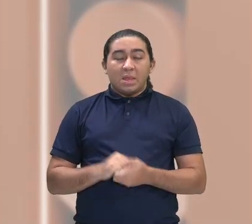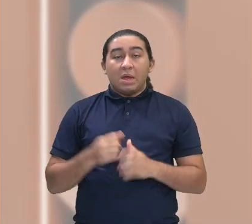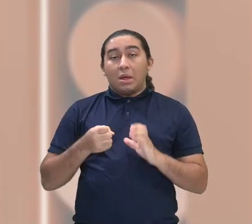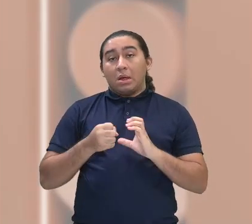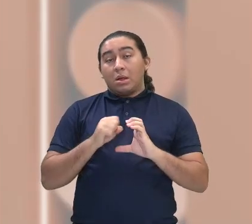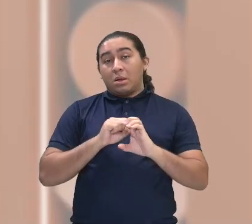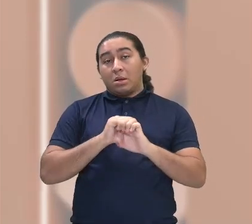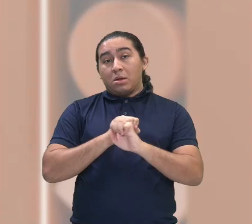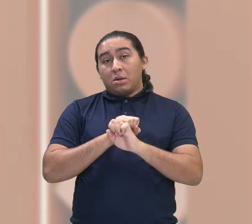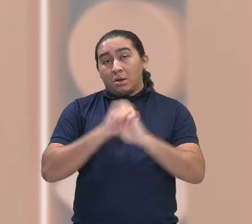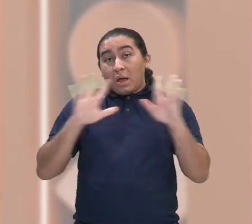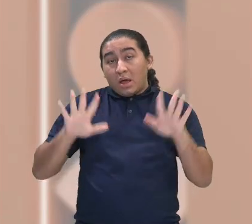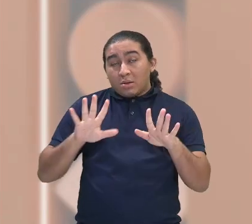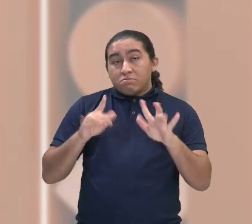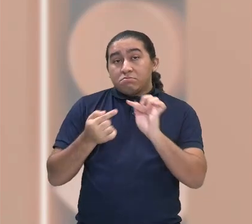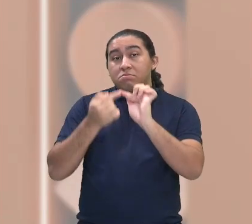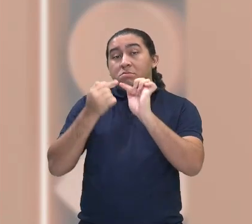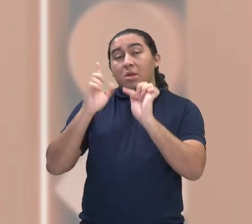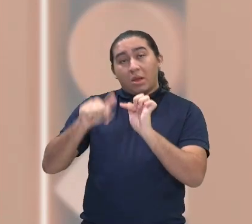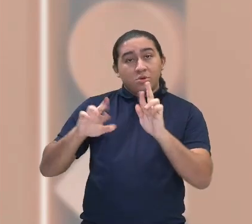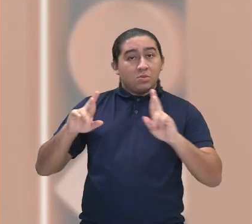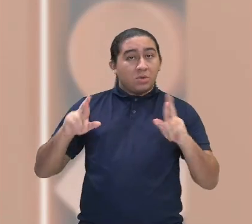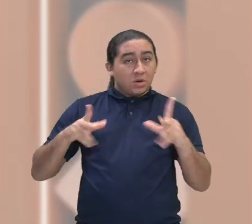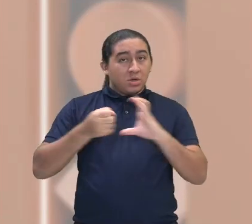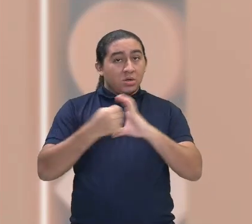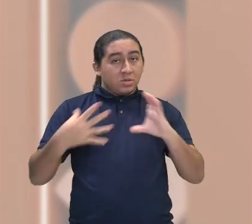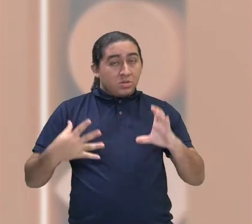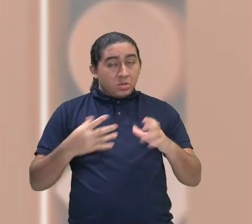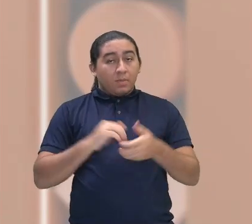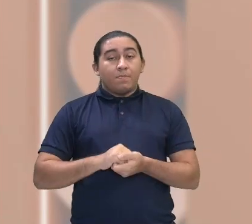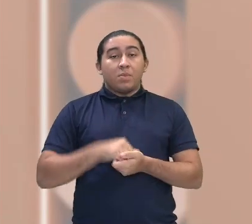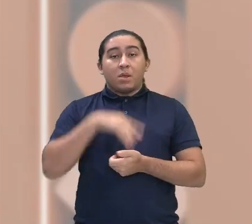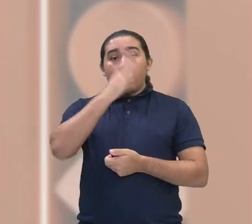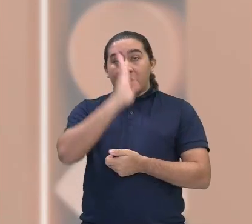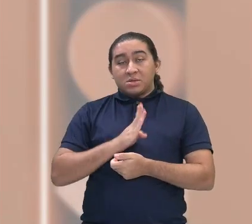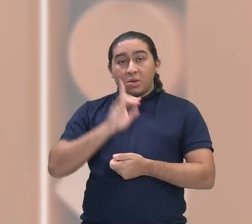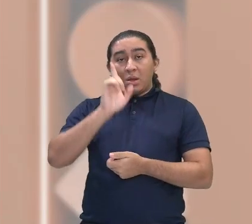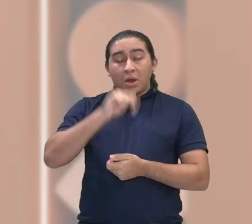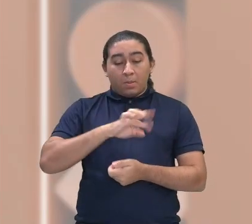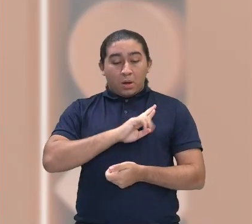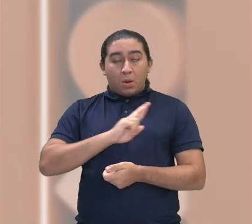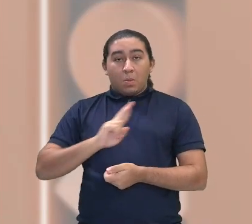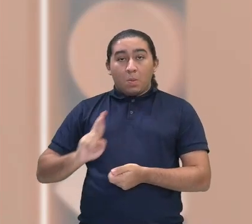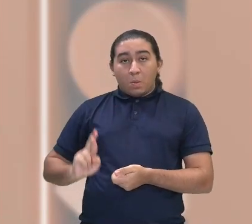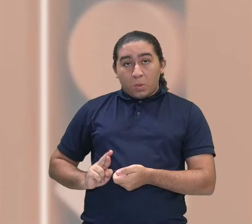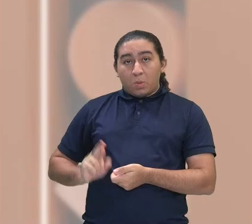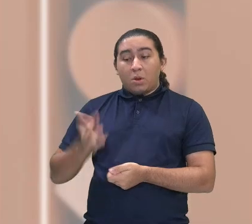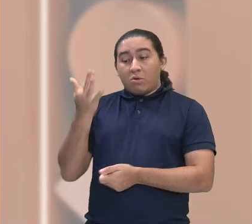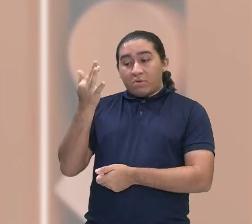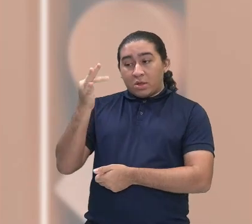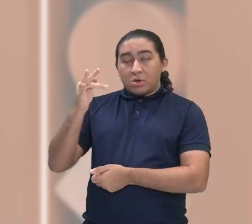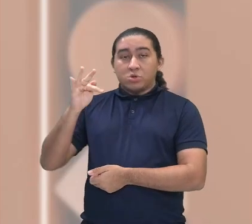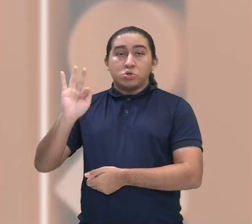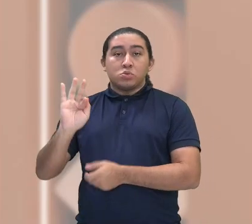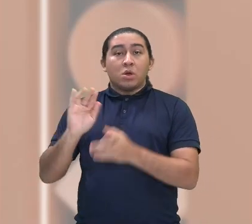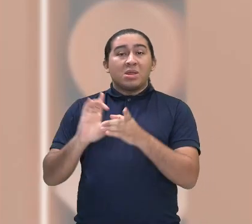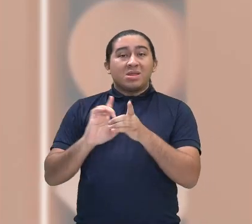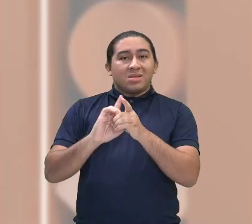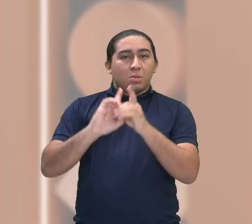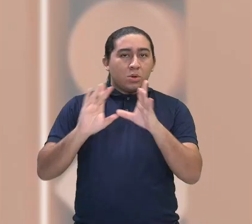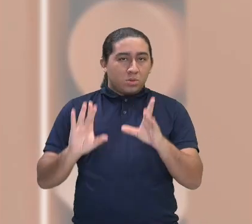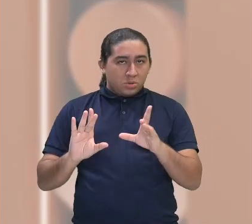nessa questão. Ó. O Brasil é uma república federativa democrática, ou seja, república